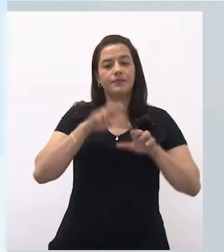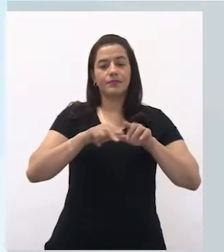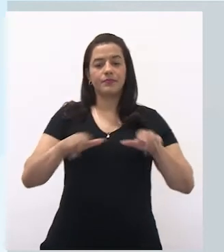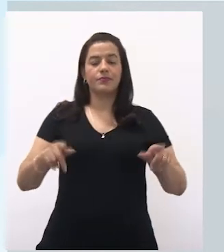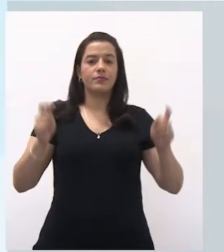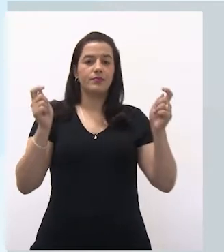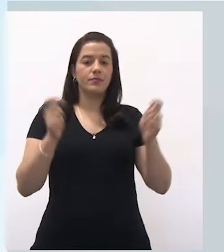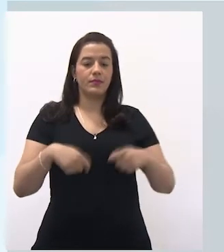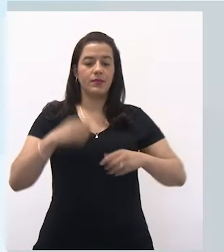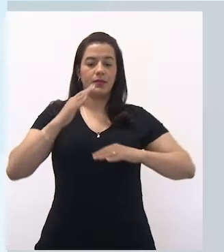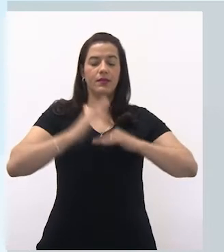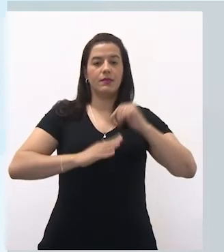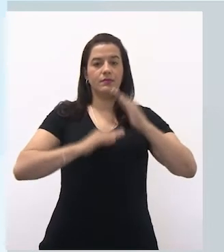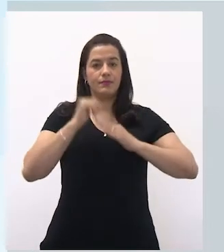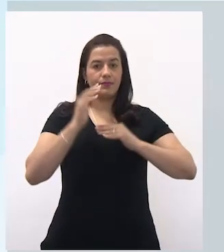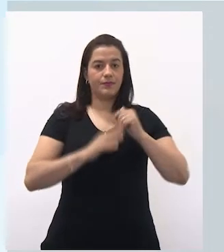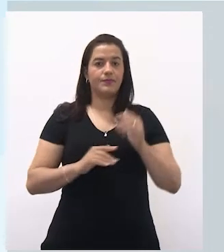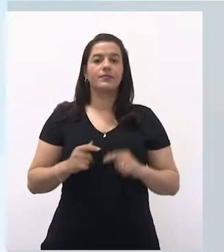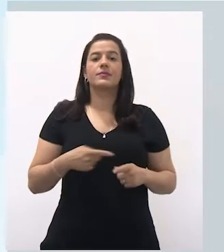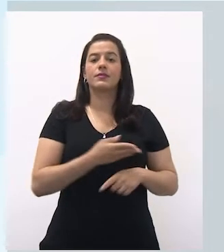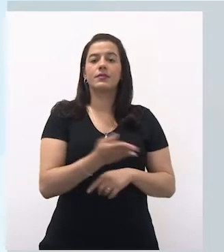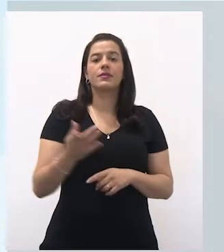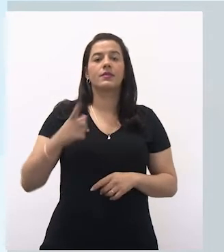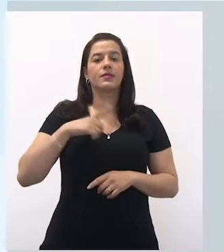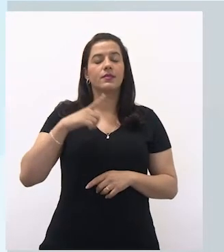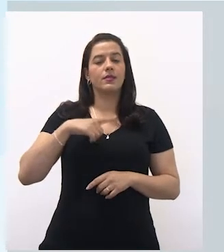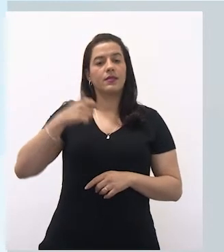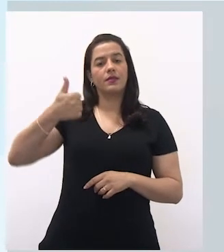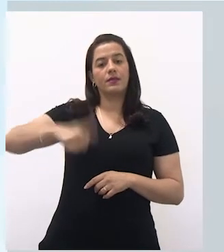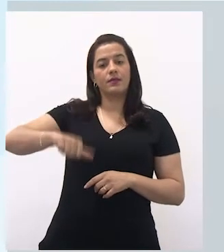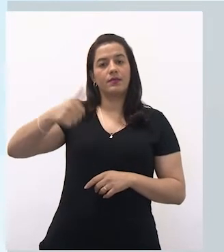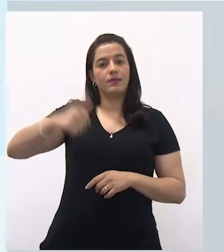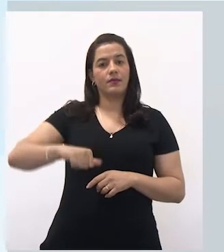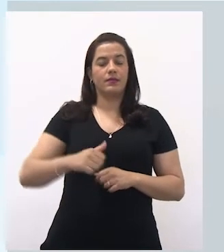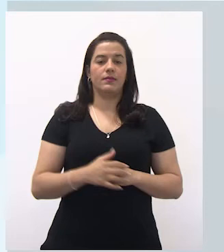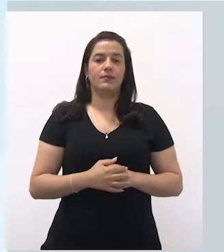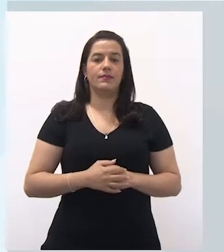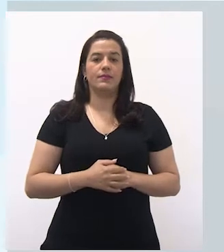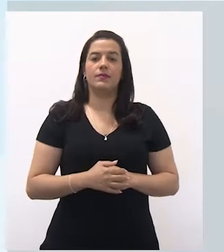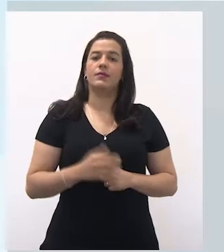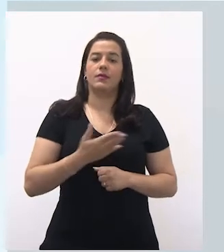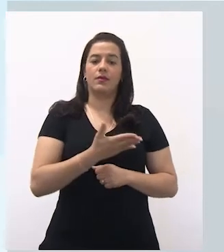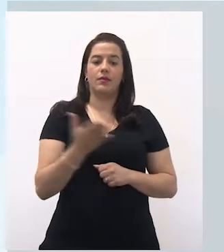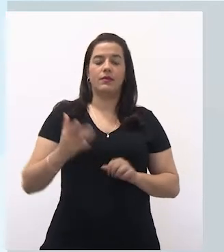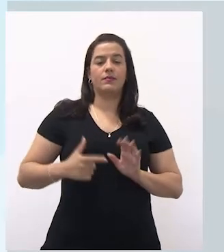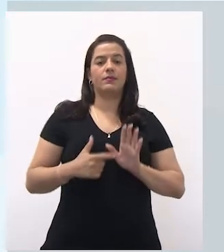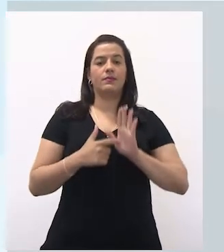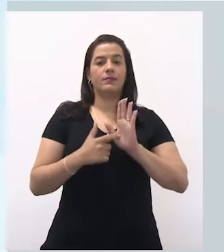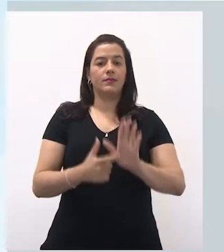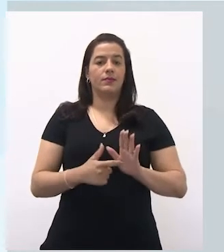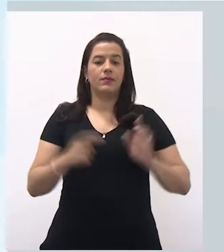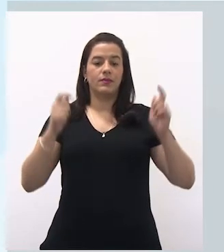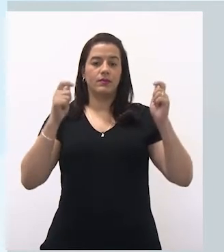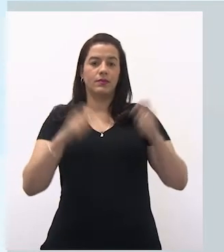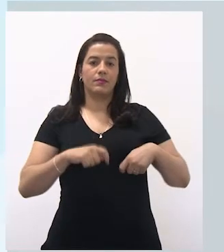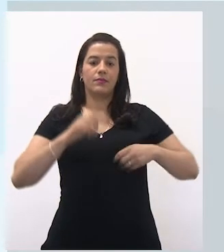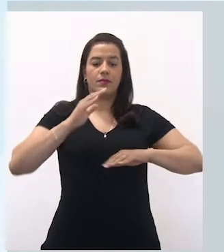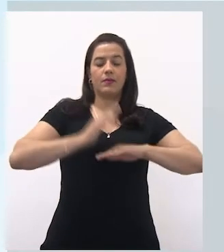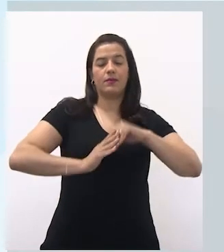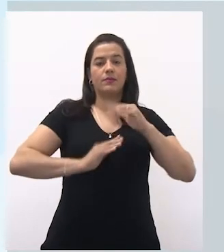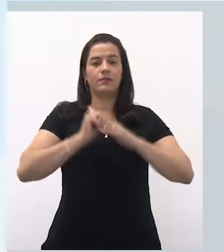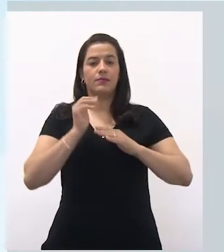e habilidades para serem avaliadas. Então, a matriz de referência do SAEB são competências e habilidades que